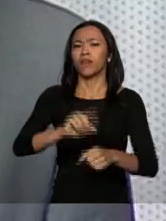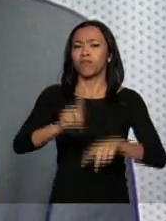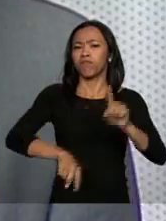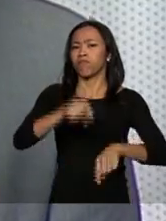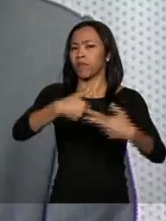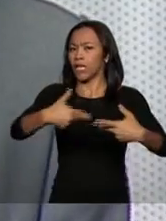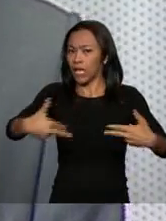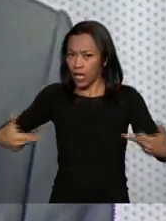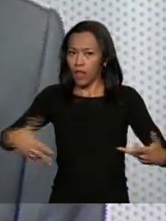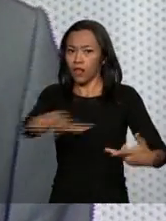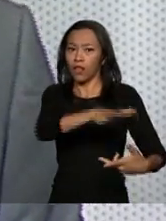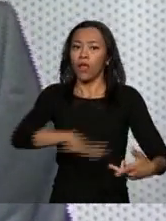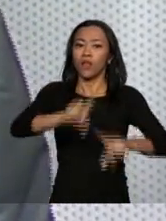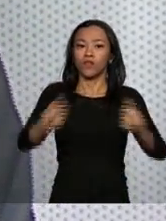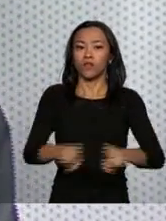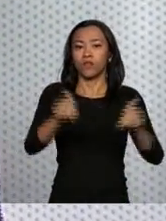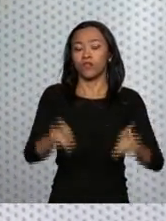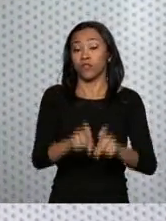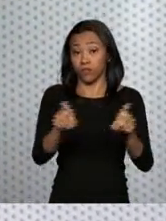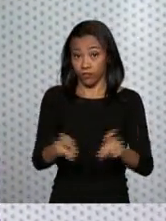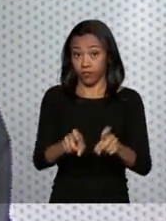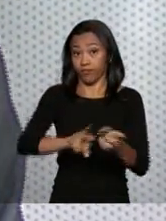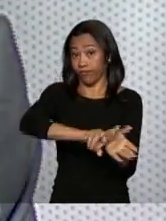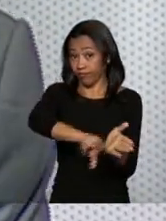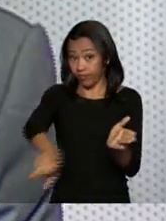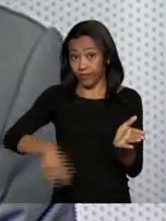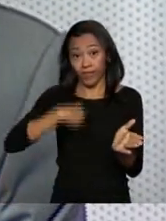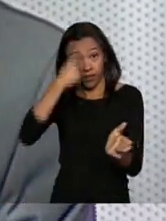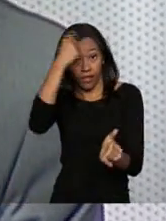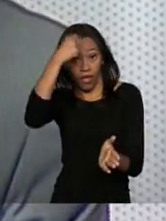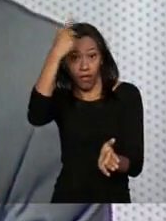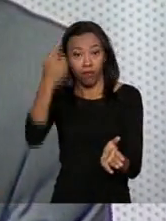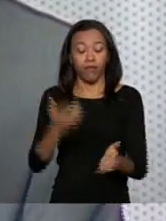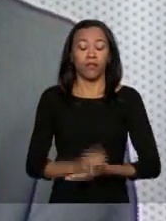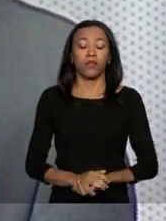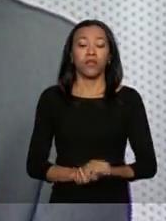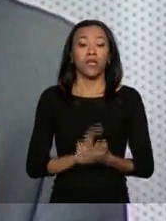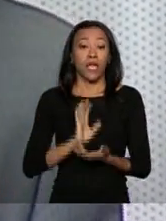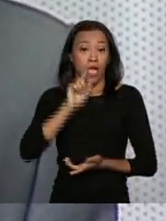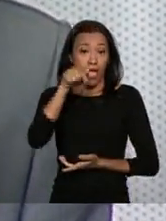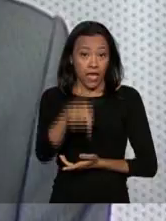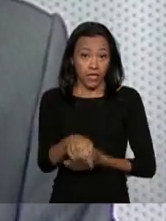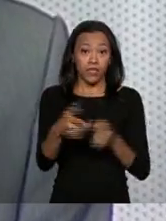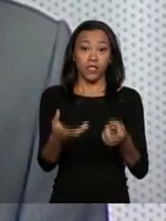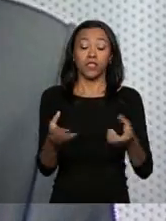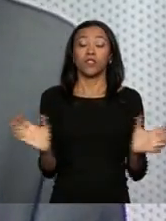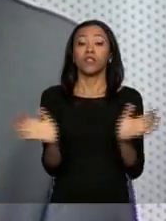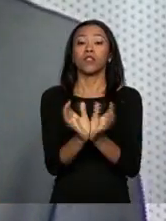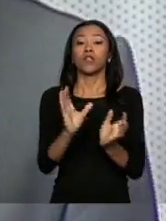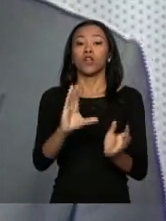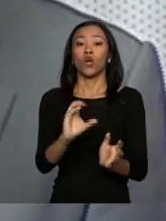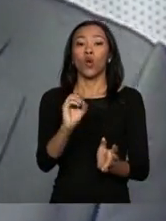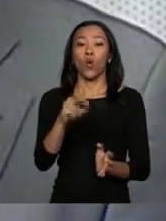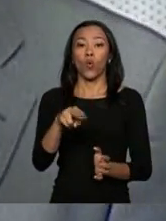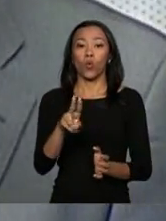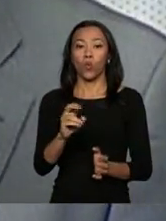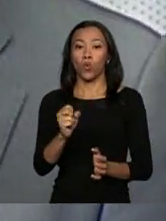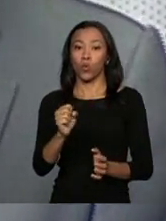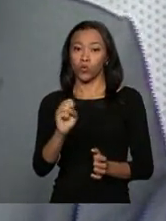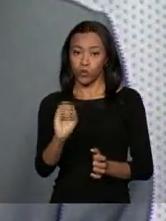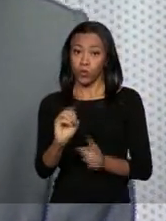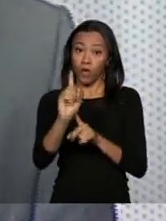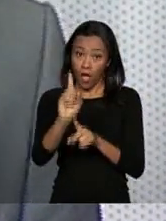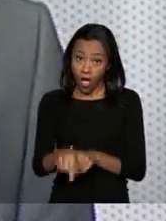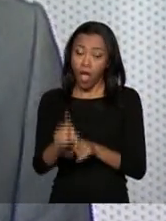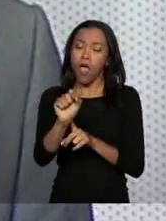ação da política nacional para conteúdos digitais criativos o concurso INPS é uma das ações da política nacional